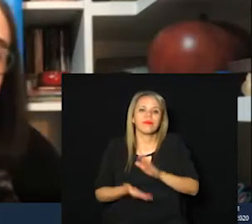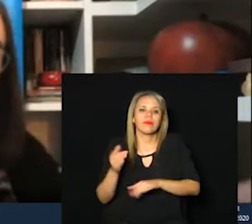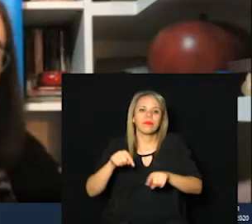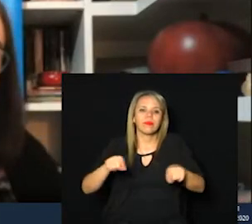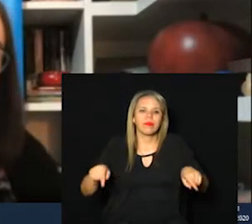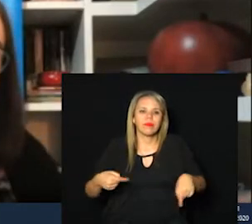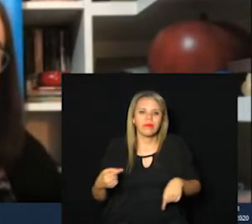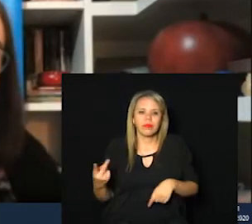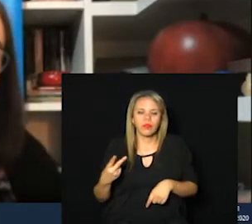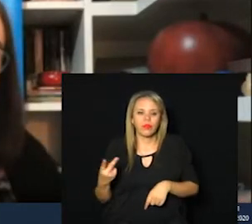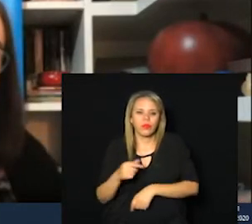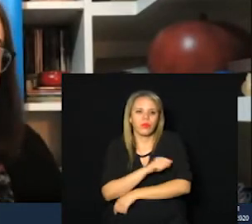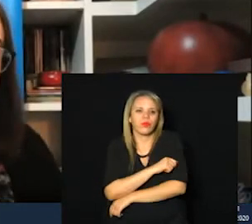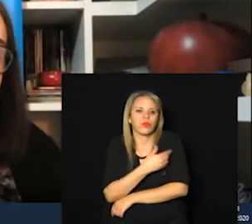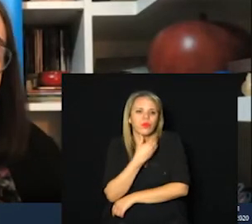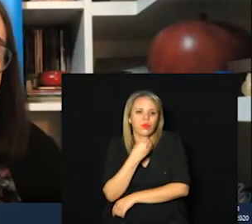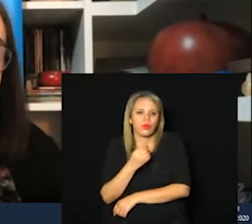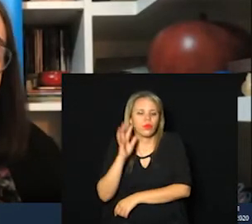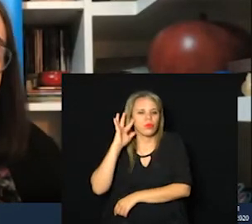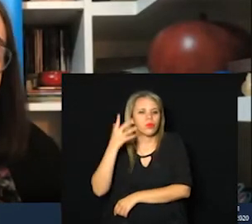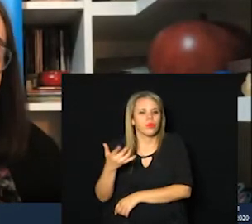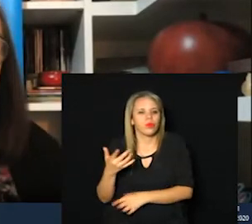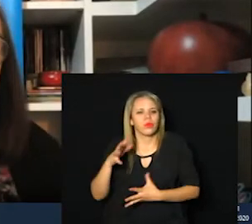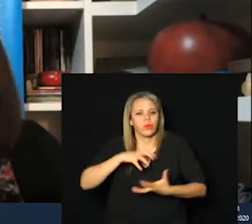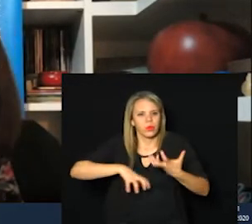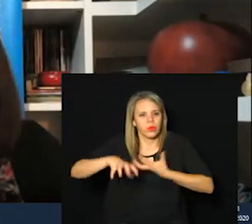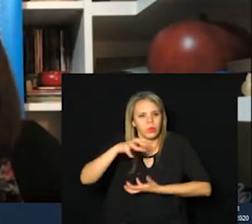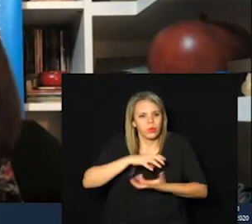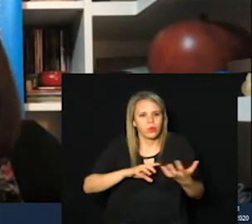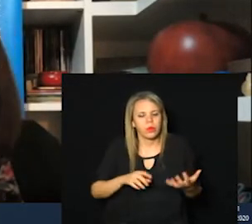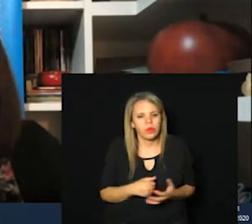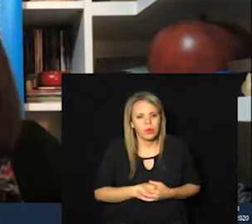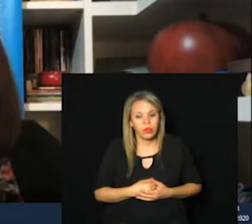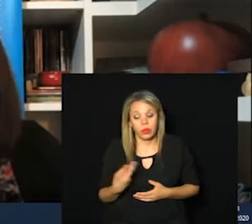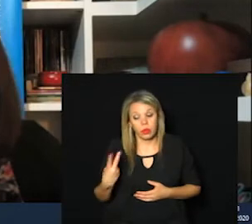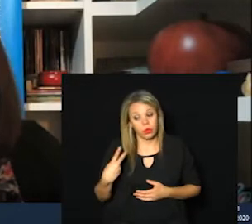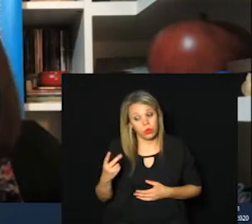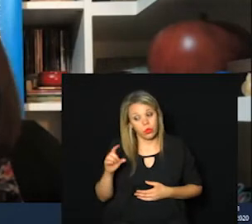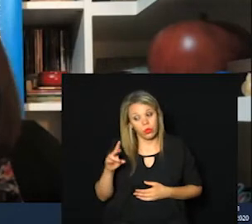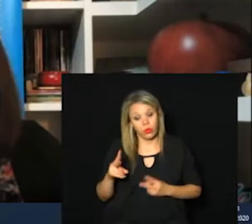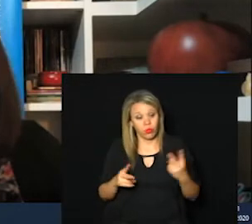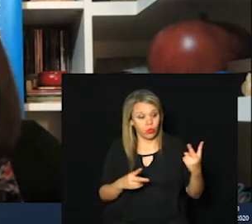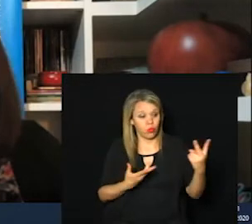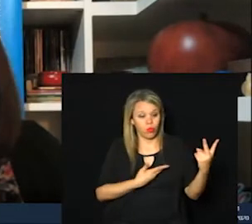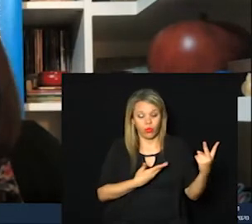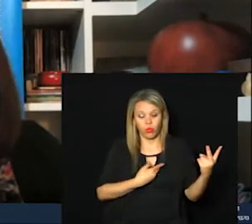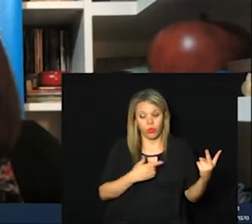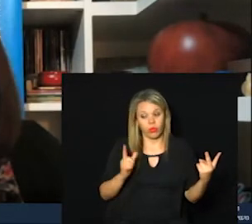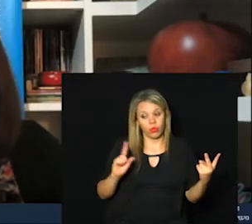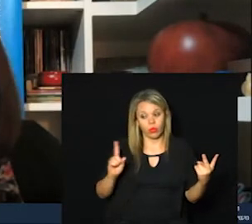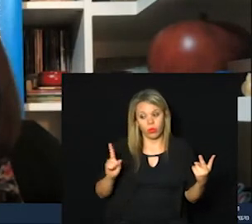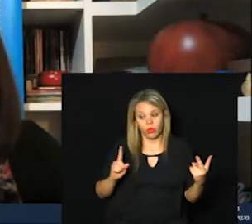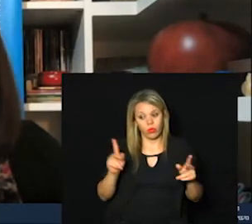eu e aquele aluno, para resolver aquele conflito, mas dessa vez éramos eu e ele, não os 2 colegas e eu mediando.